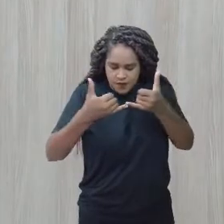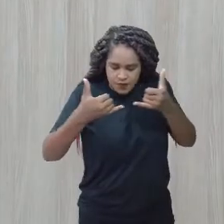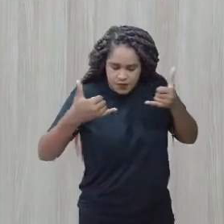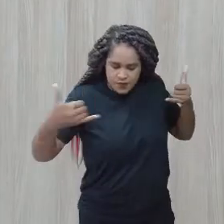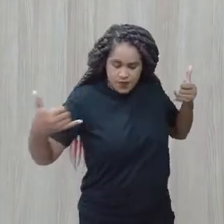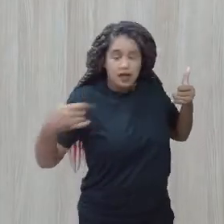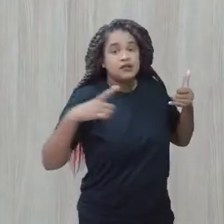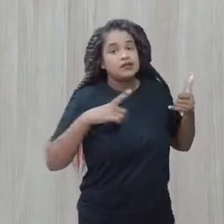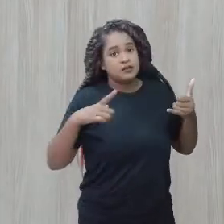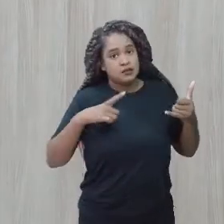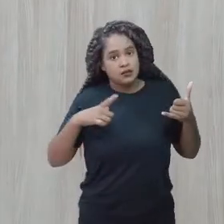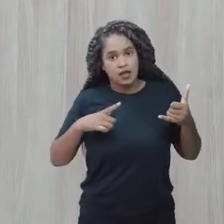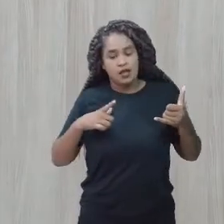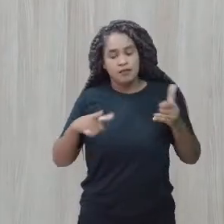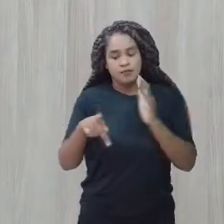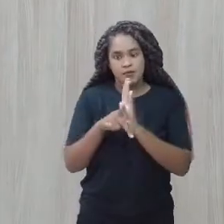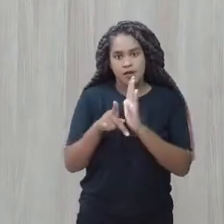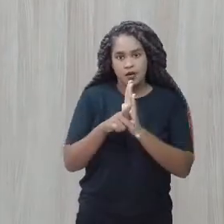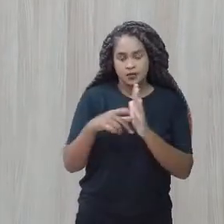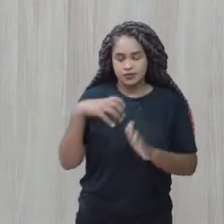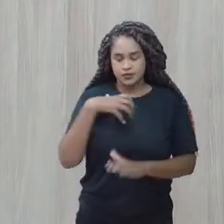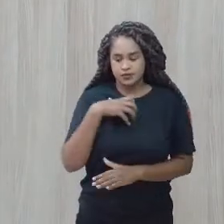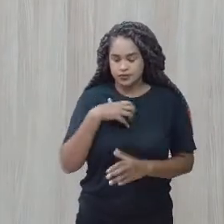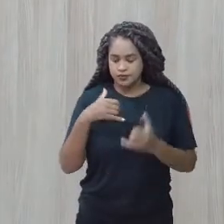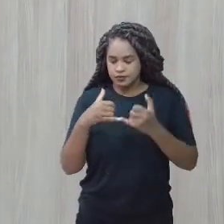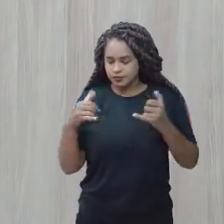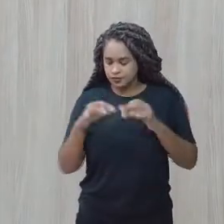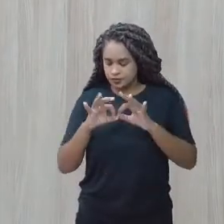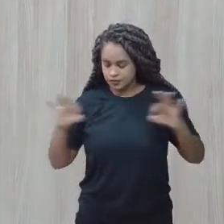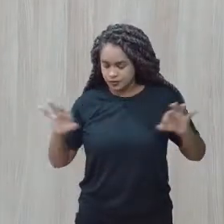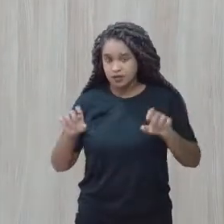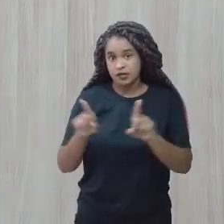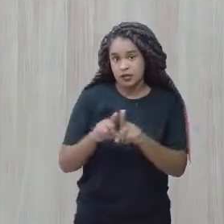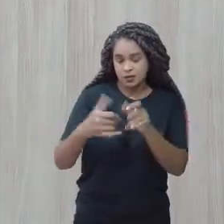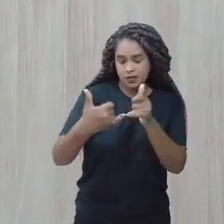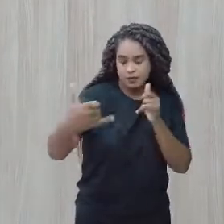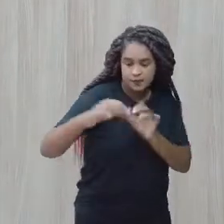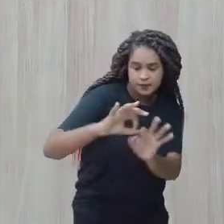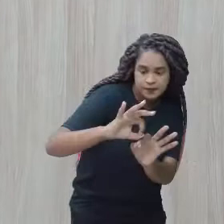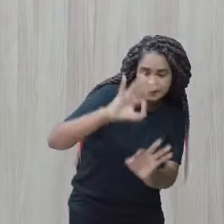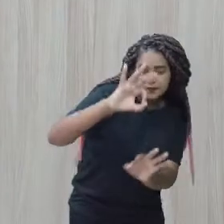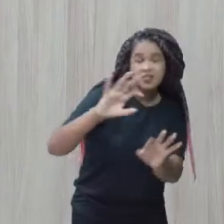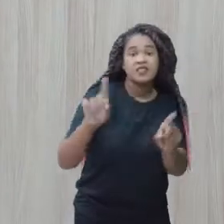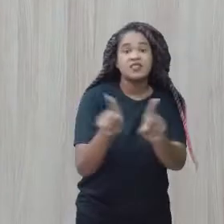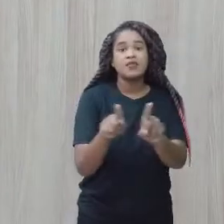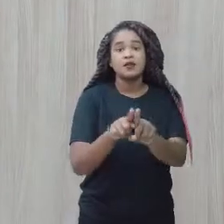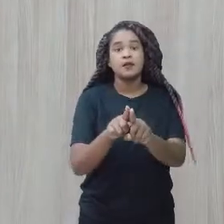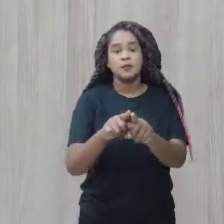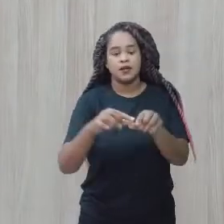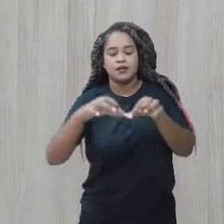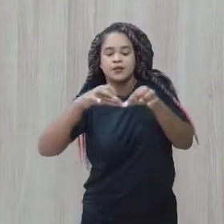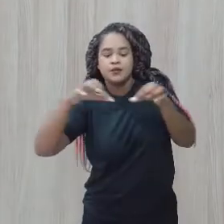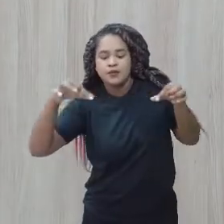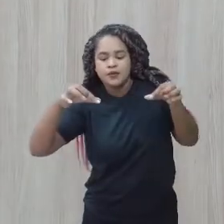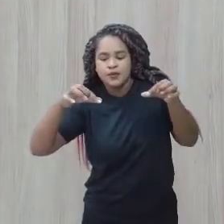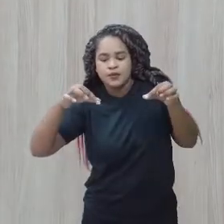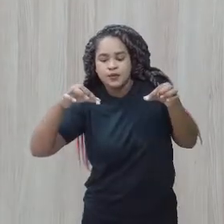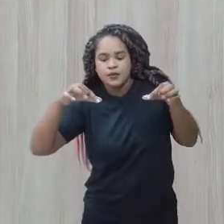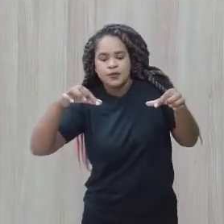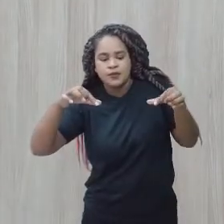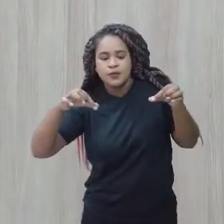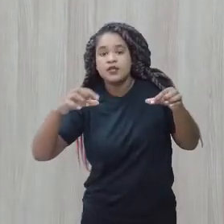de distâncias e de alturas, a gente tem diferença na fita que é utilizada para essa prática. Que